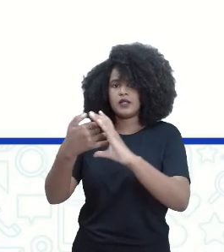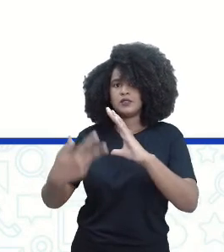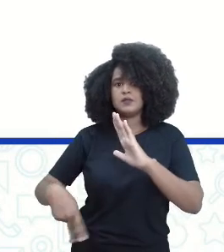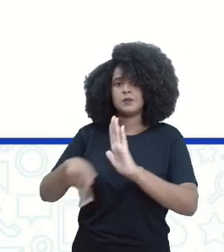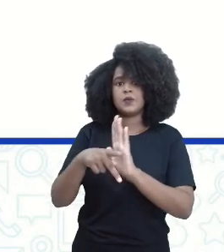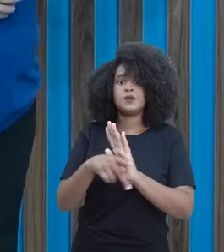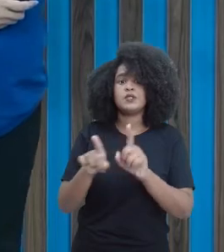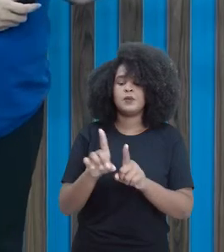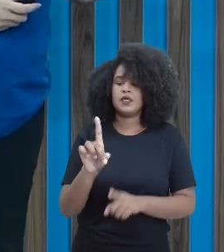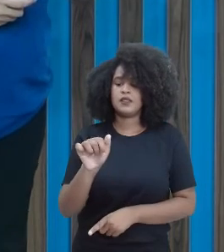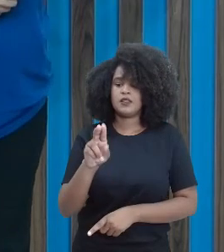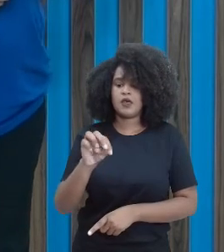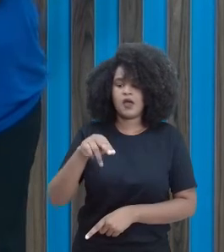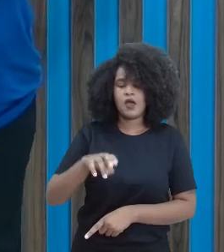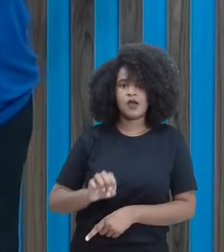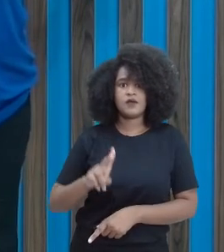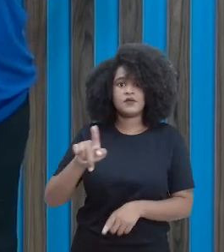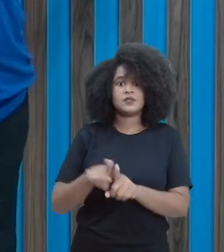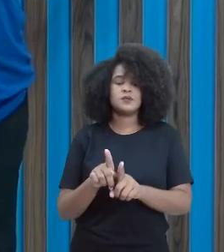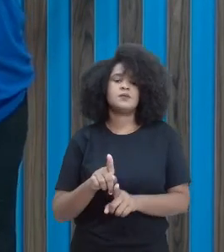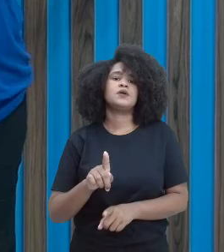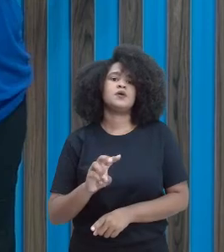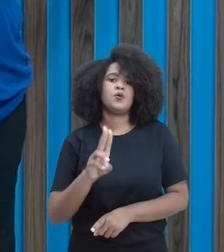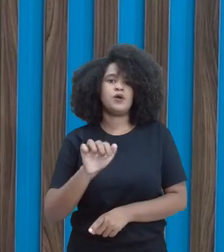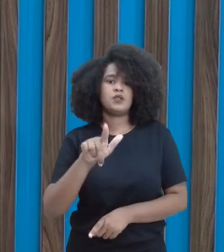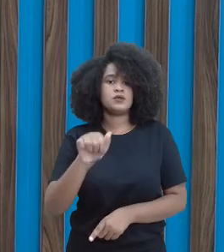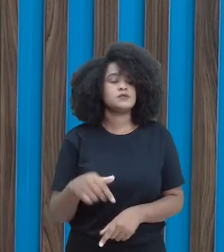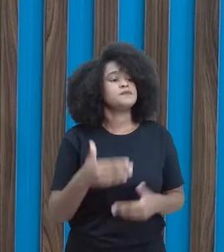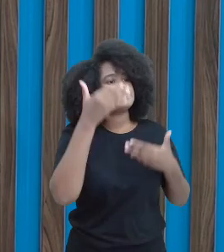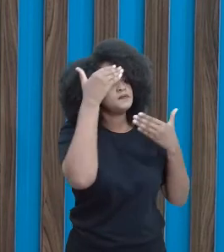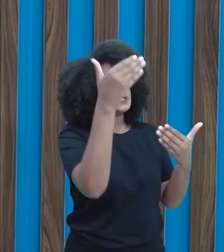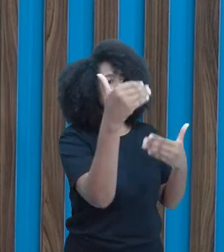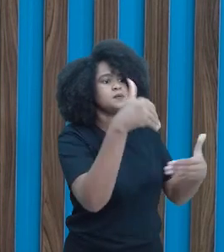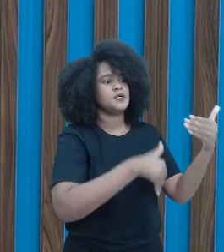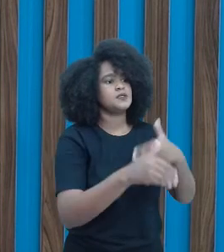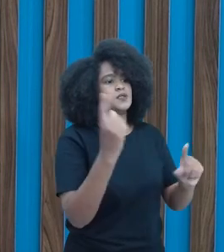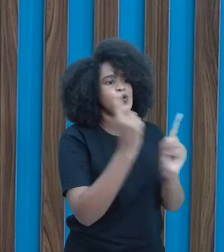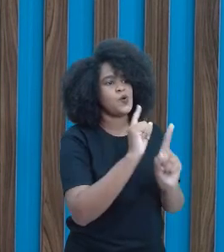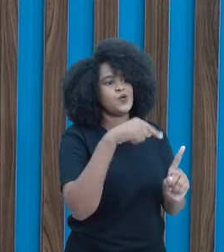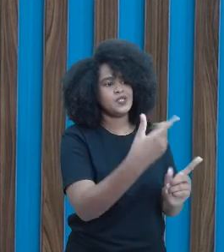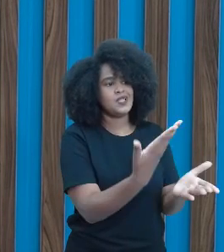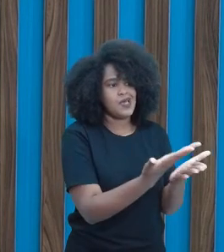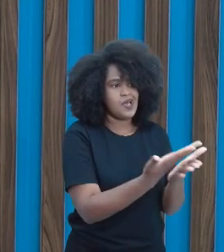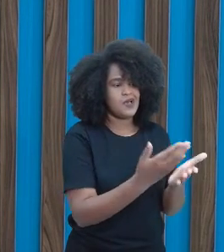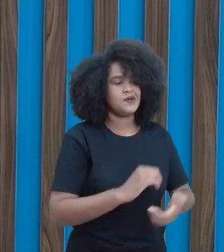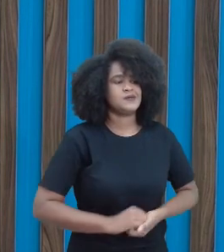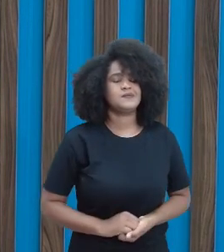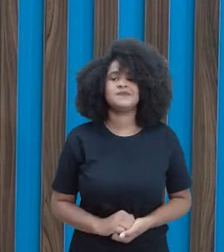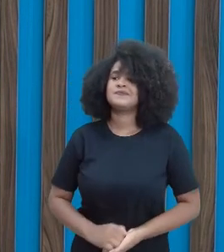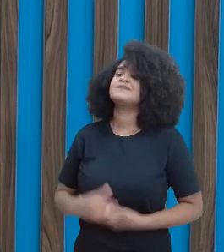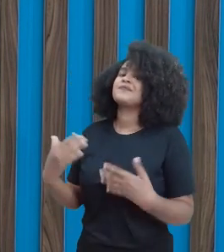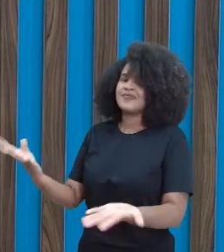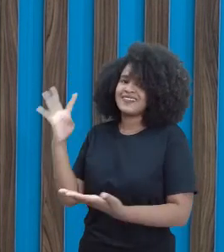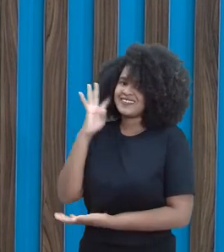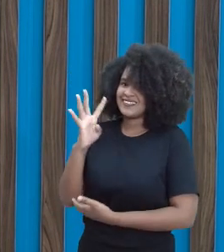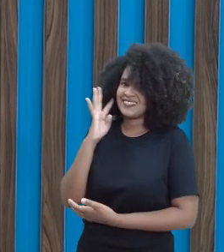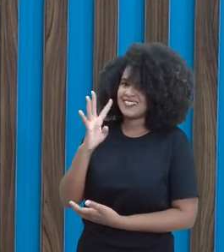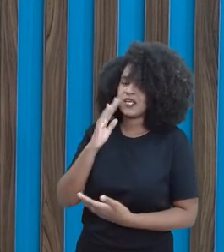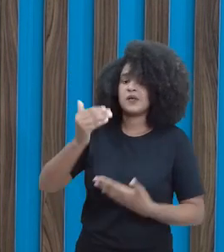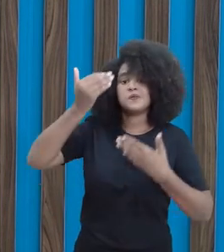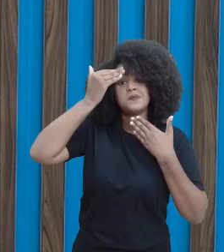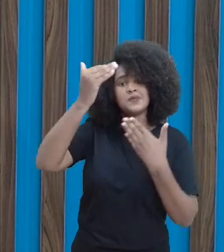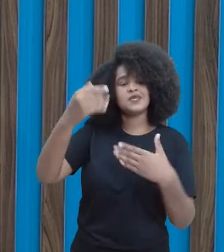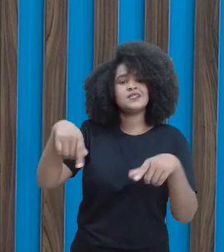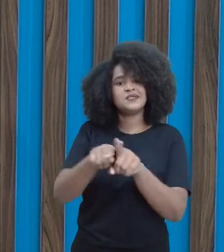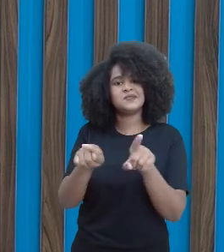Darwin. Professora, muito obrigada pela sua participação. Até a próxima aula. Legal, pessoal. Obrigada